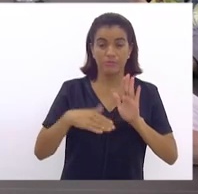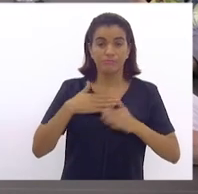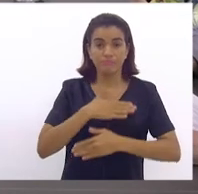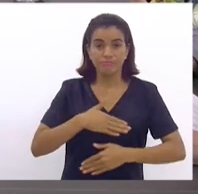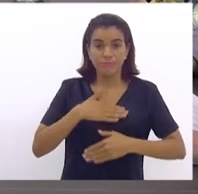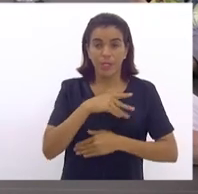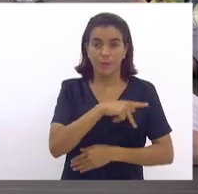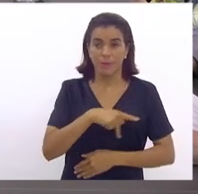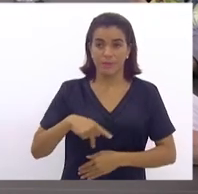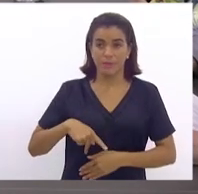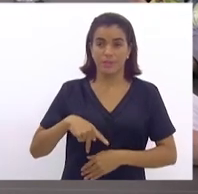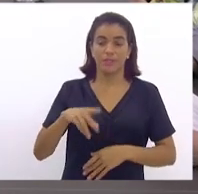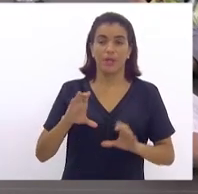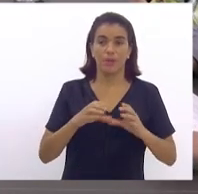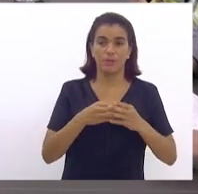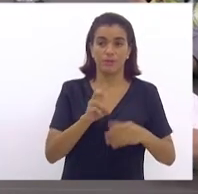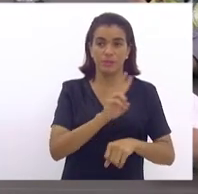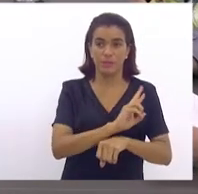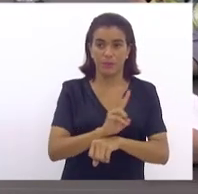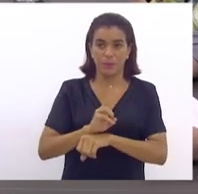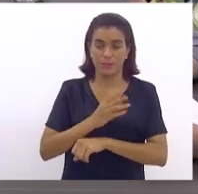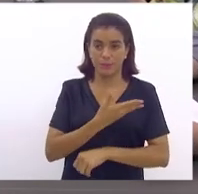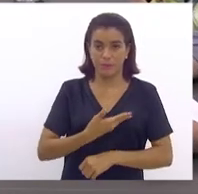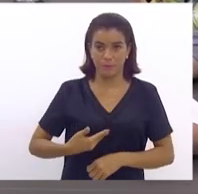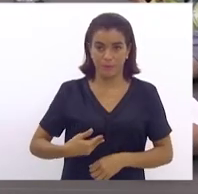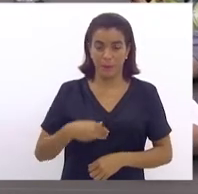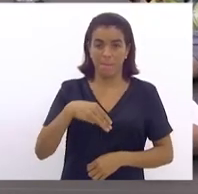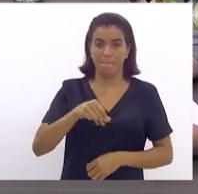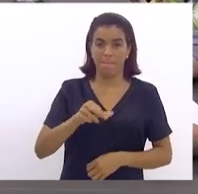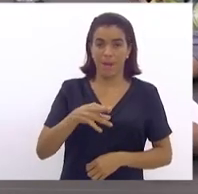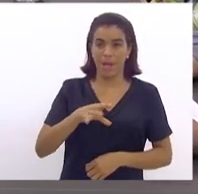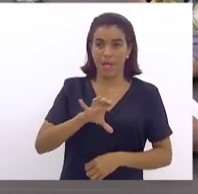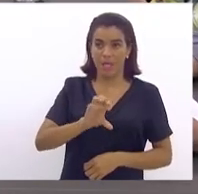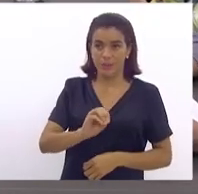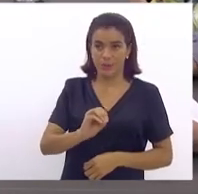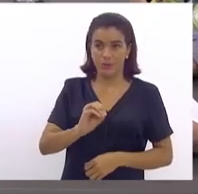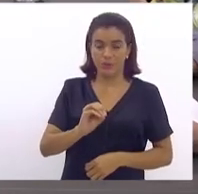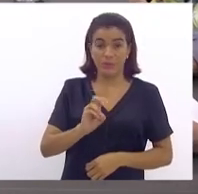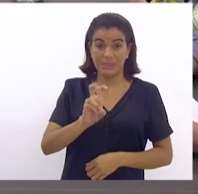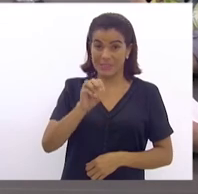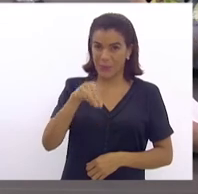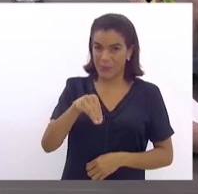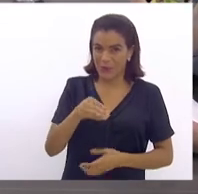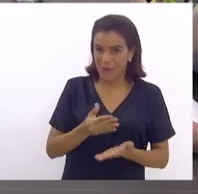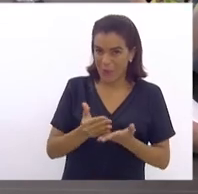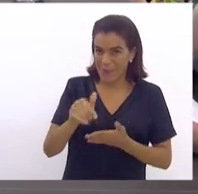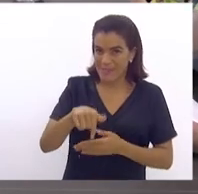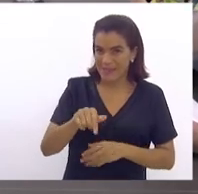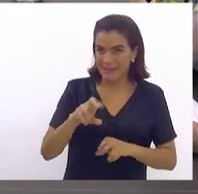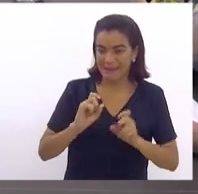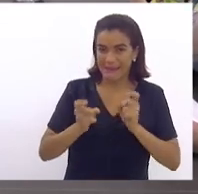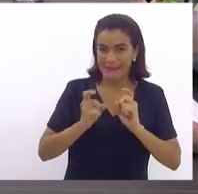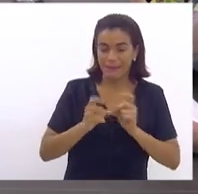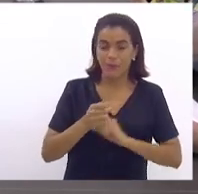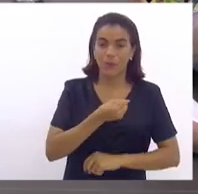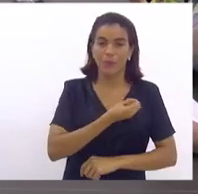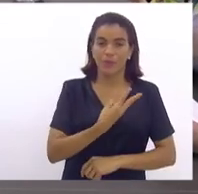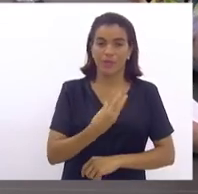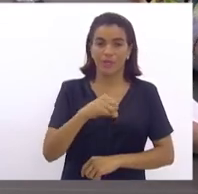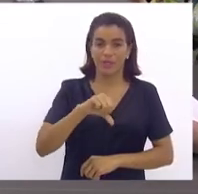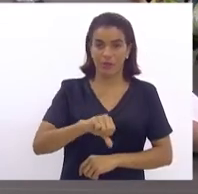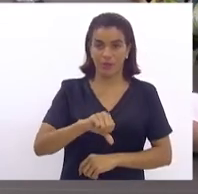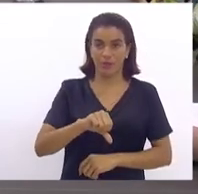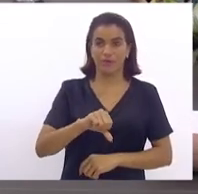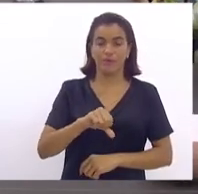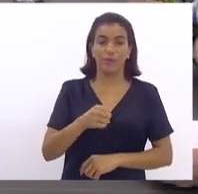presidente da Comissão de Segurança Pública, deputado Márcio Gualberto. Vai iniciar aqui já mais 5 minutinhos, deputado Márcio. 39 da pauta é